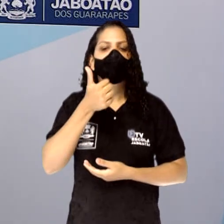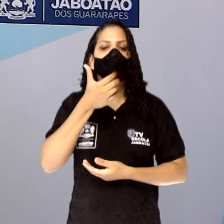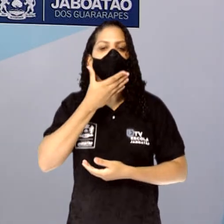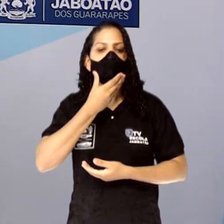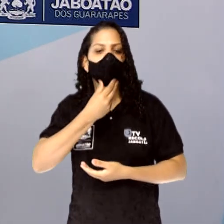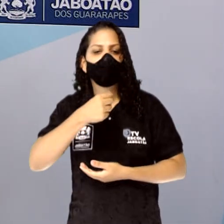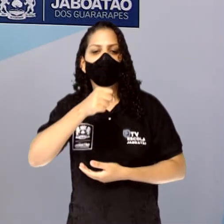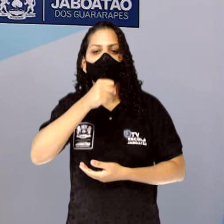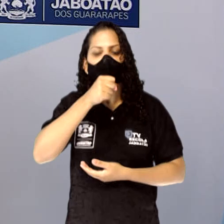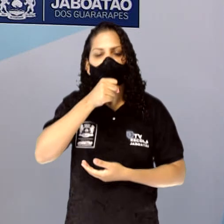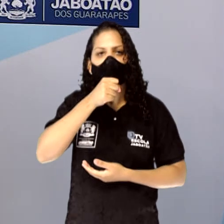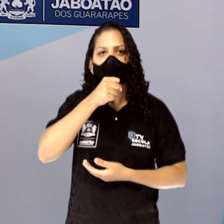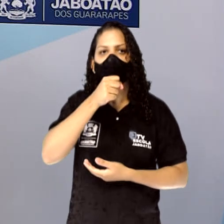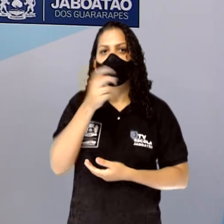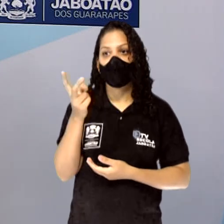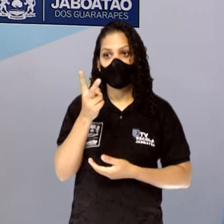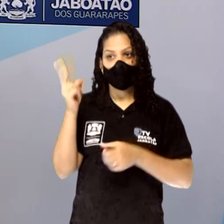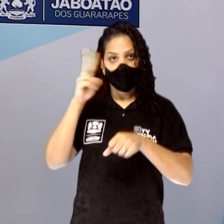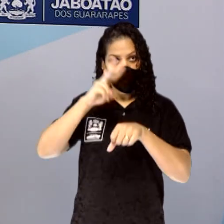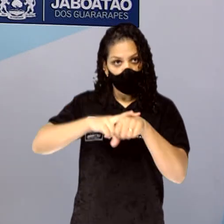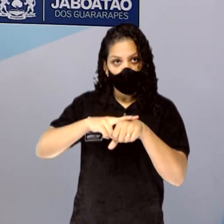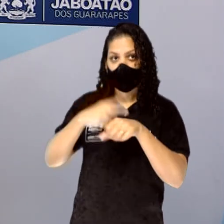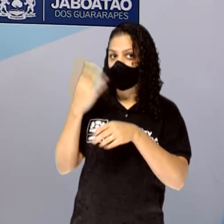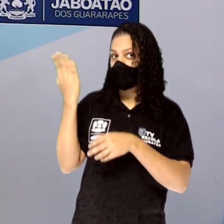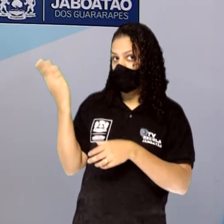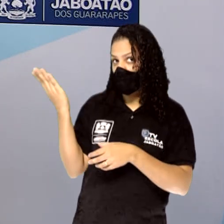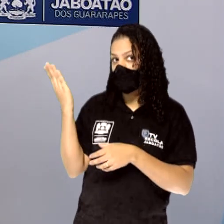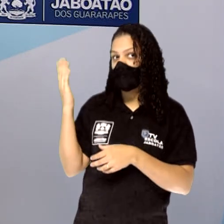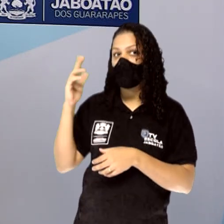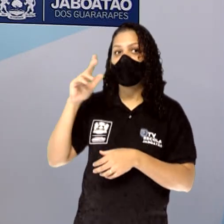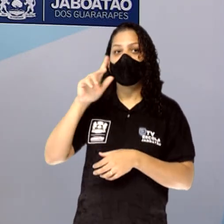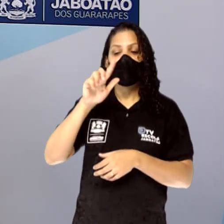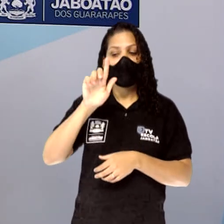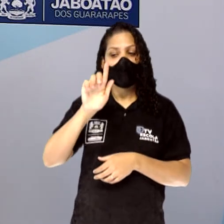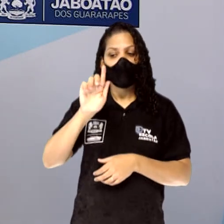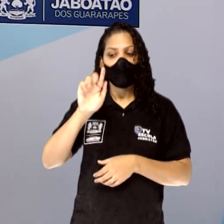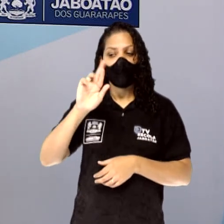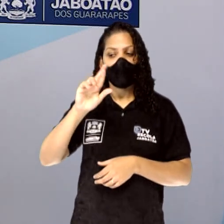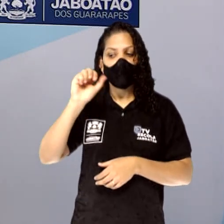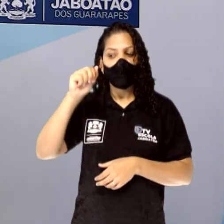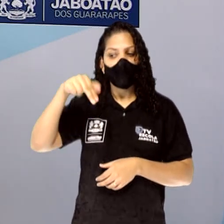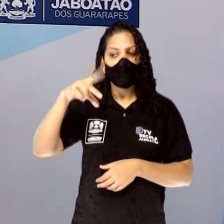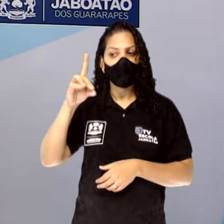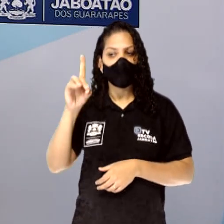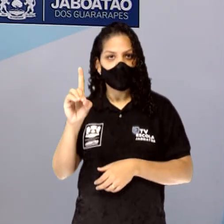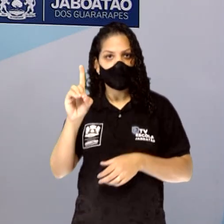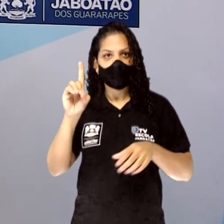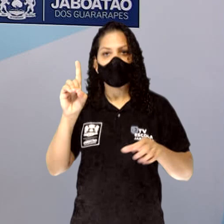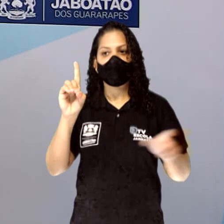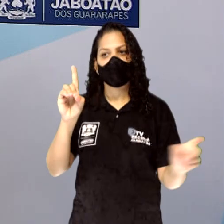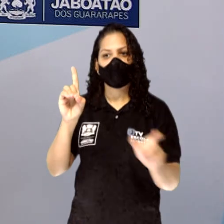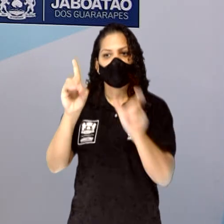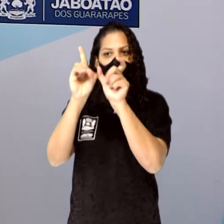grandparents. Lembrando, quando eu tenho parents, são pais. Nesse caso de grandparents,